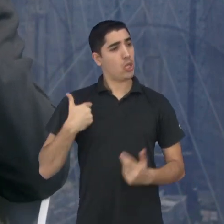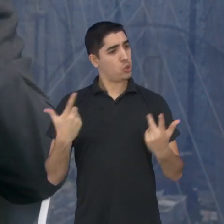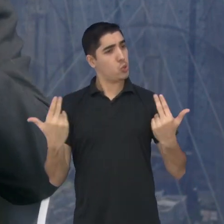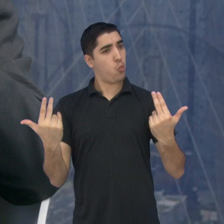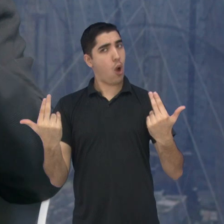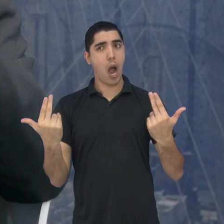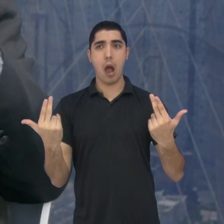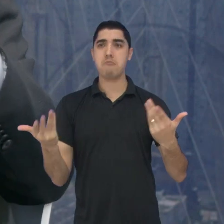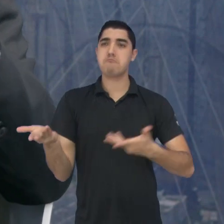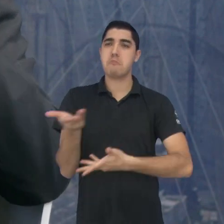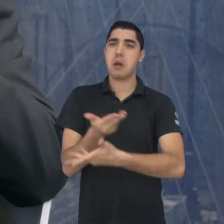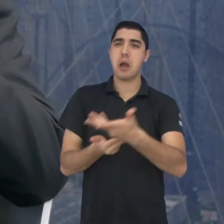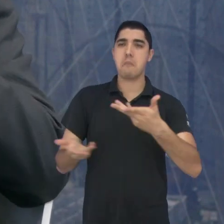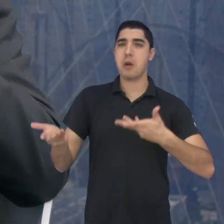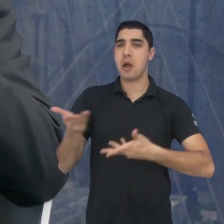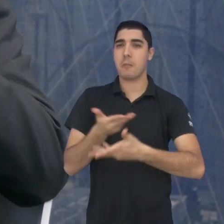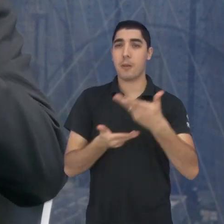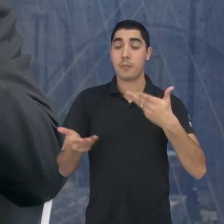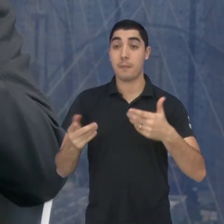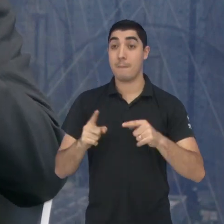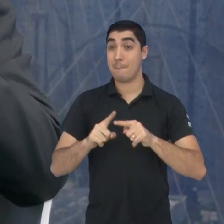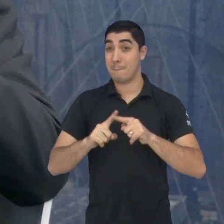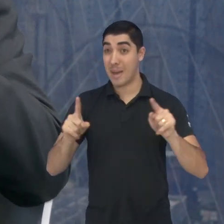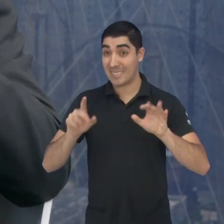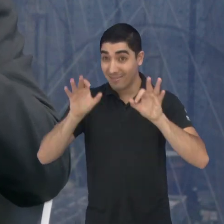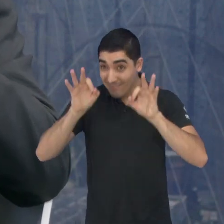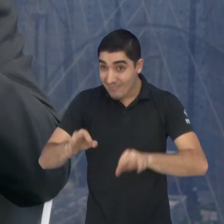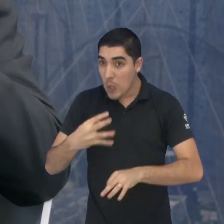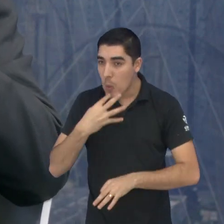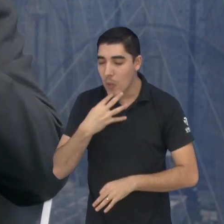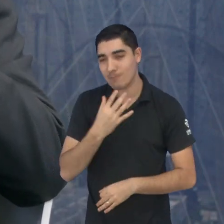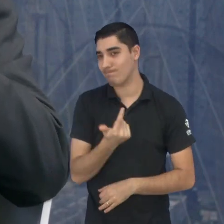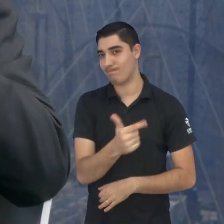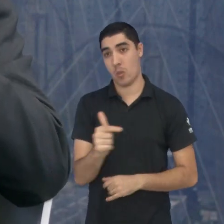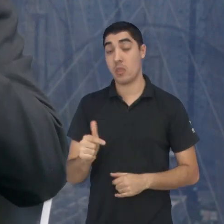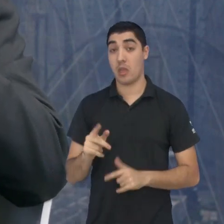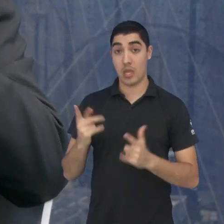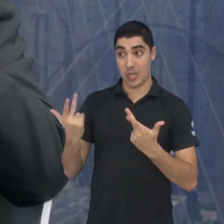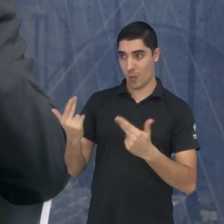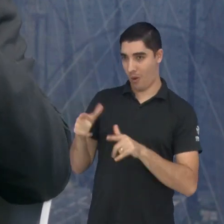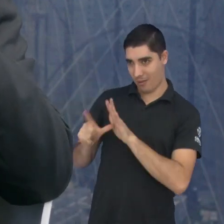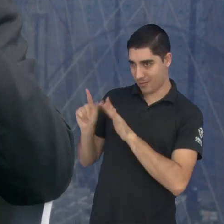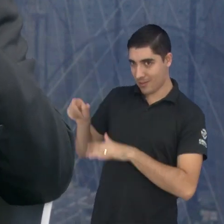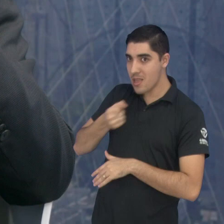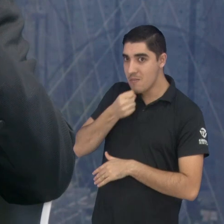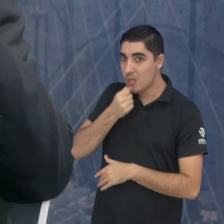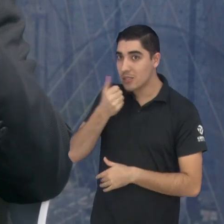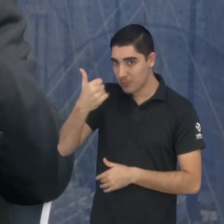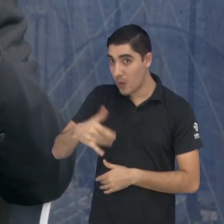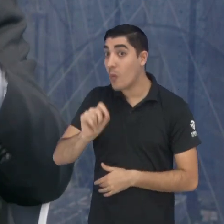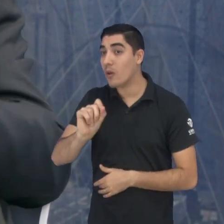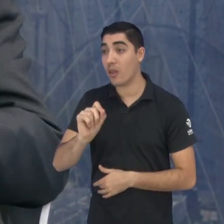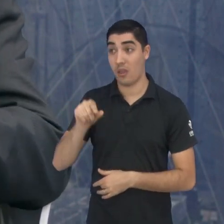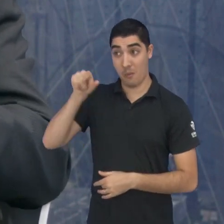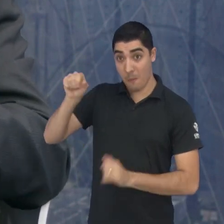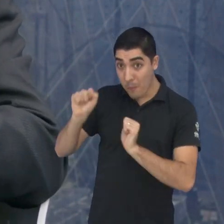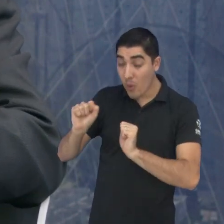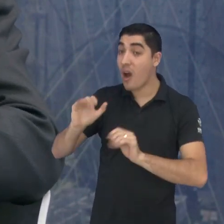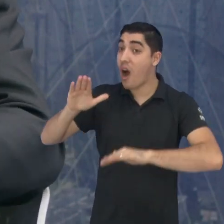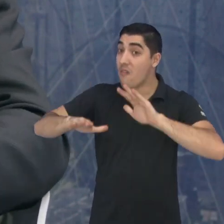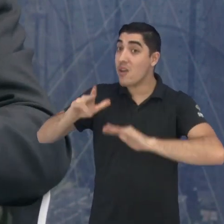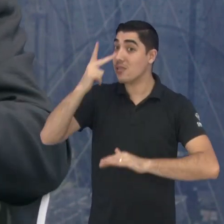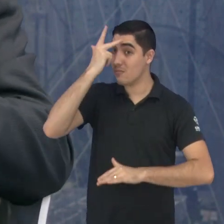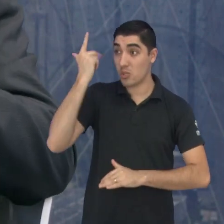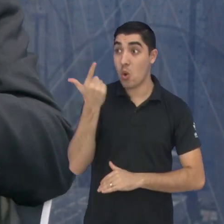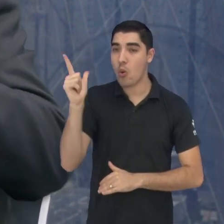muitas das vezes, como bem disse a repórter, pode ser sim um adulto mal intencionado que já está,